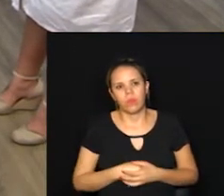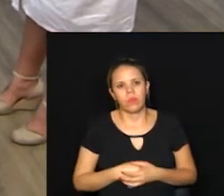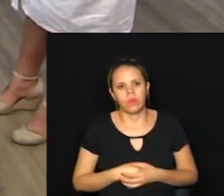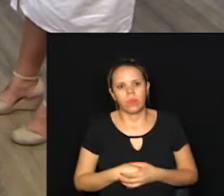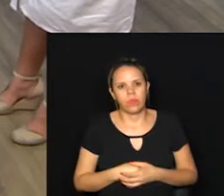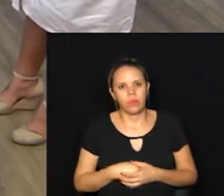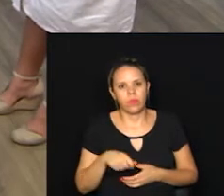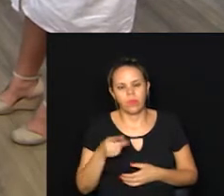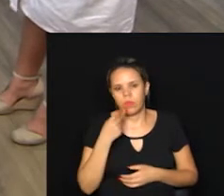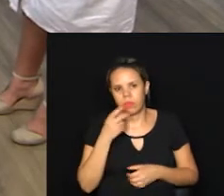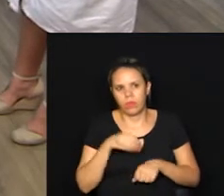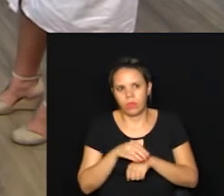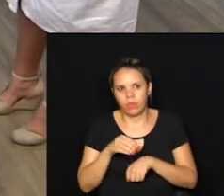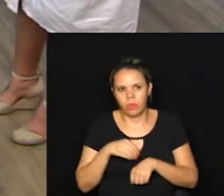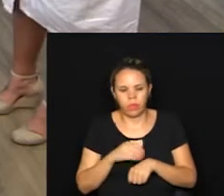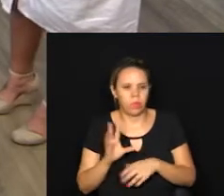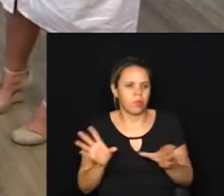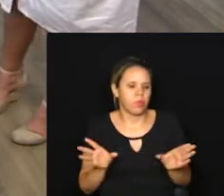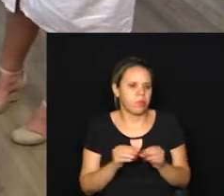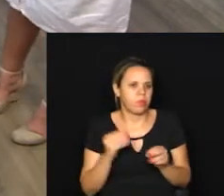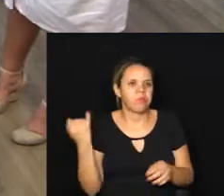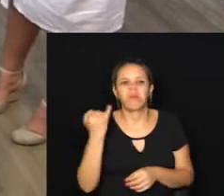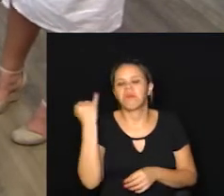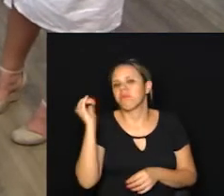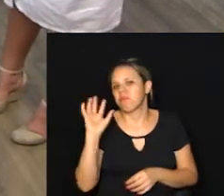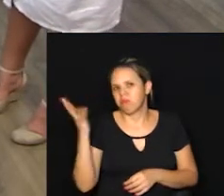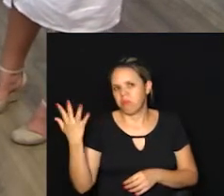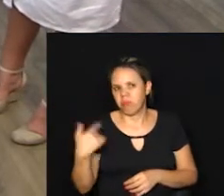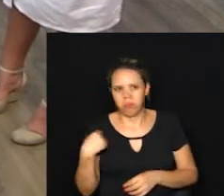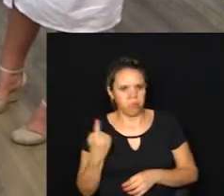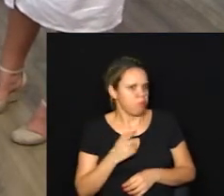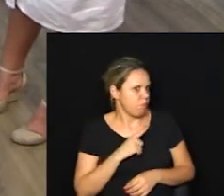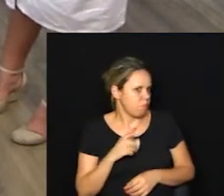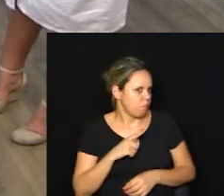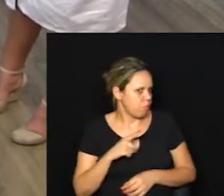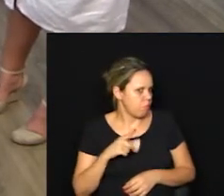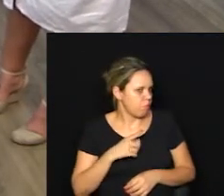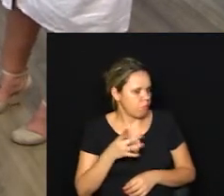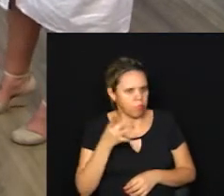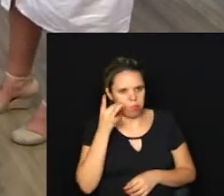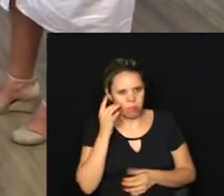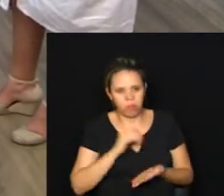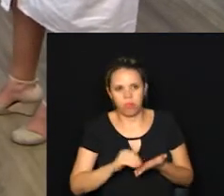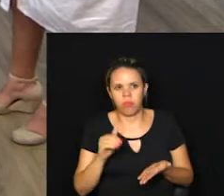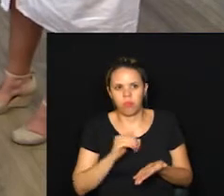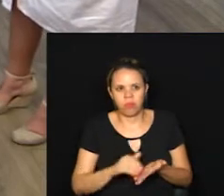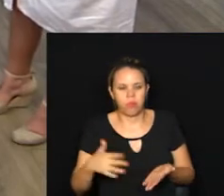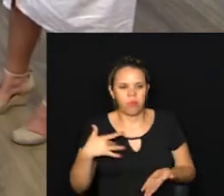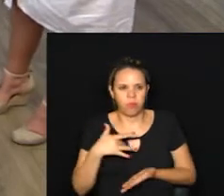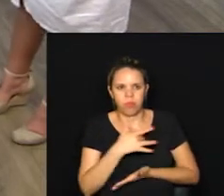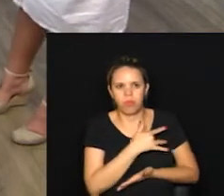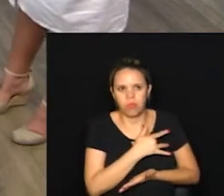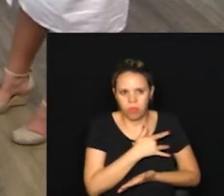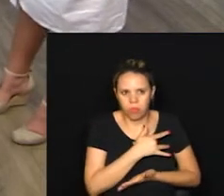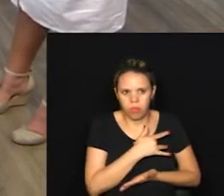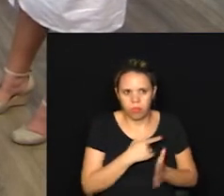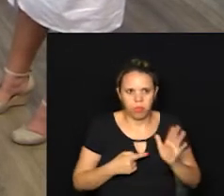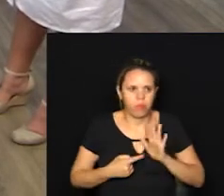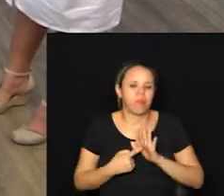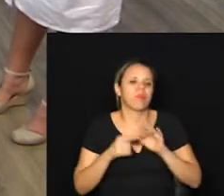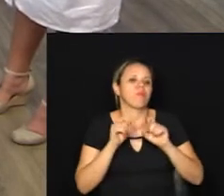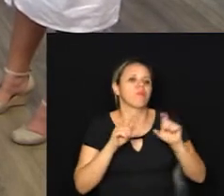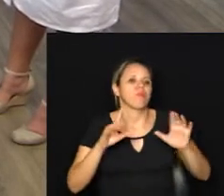que você passe o que de mais importante aconteceu, porque nós tivemos a presença do secretário de Saúde apresentando